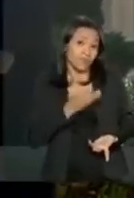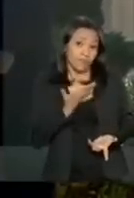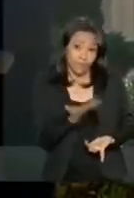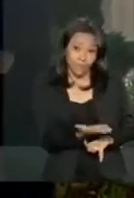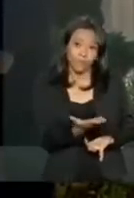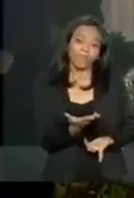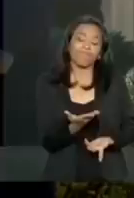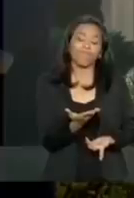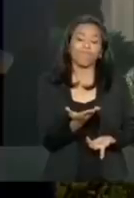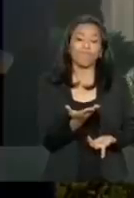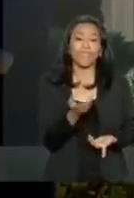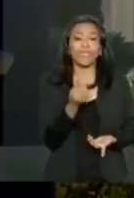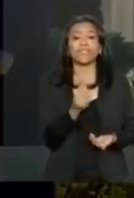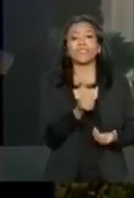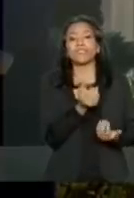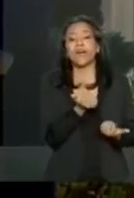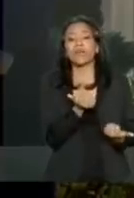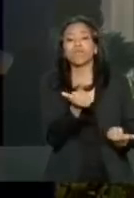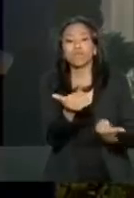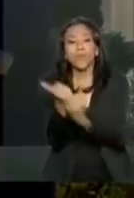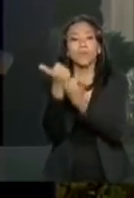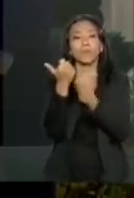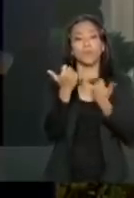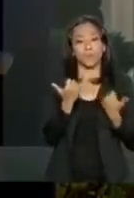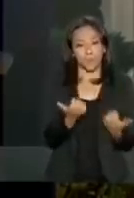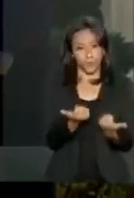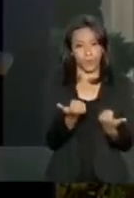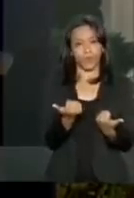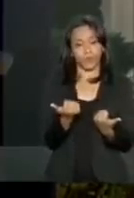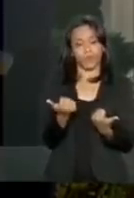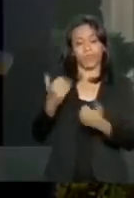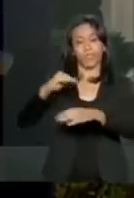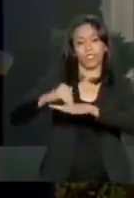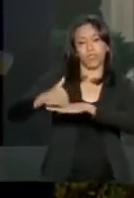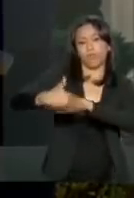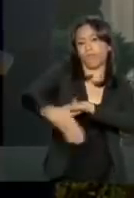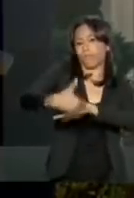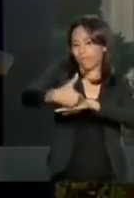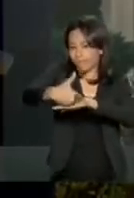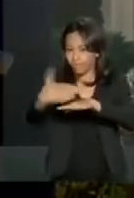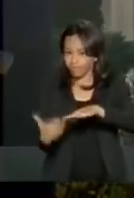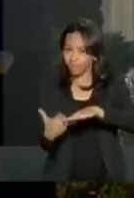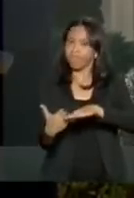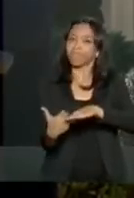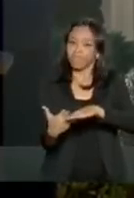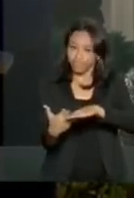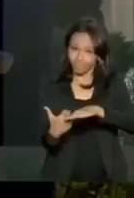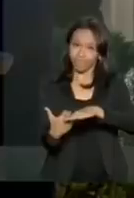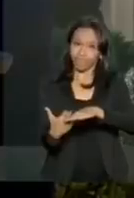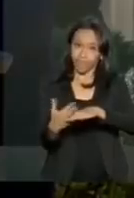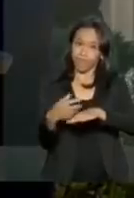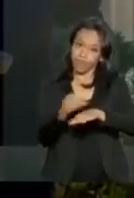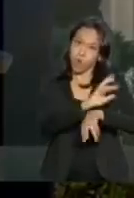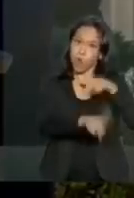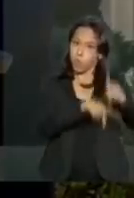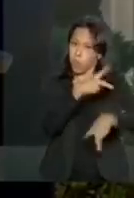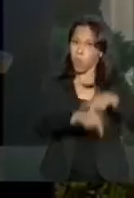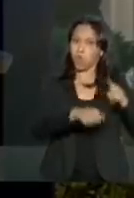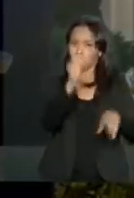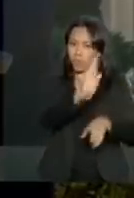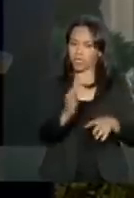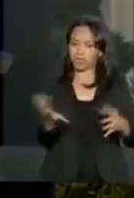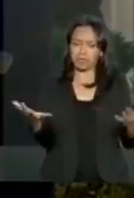basear ajuda, assistência na fronteira do Brasil. O povo brasileiro foi realmente